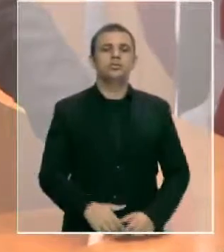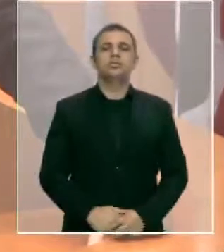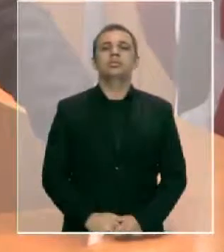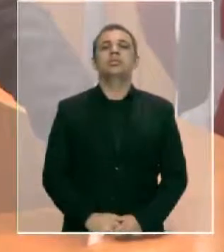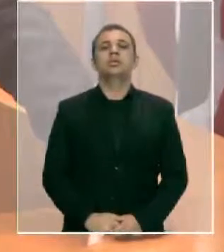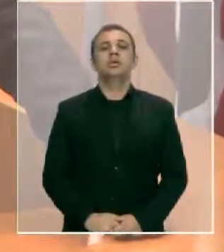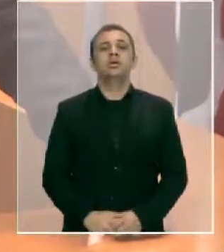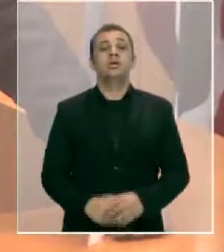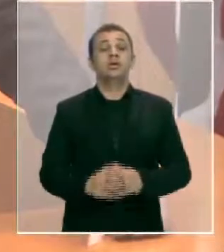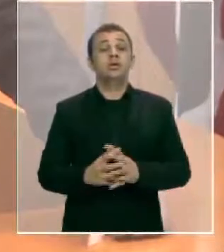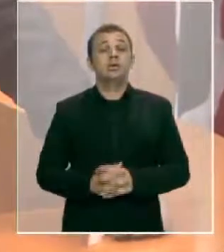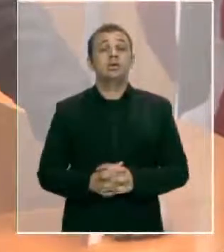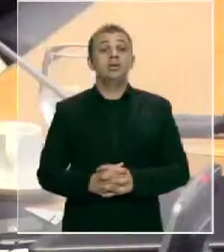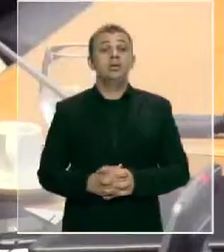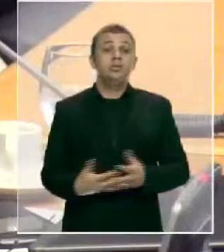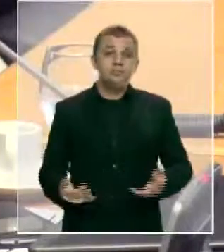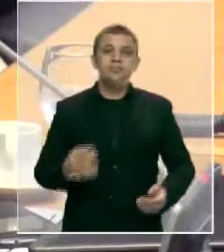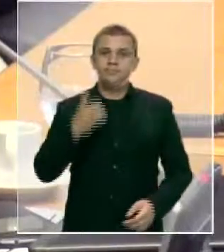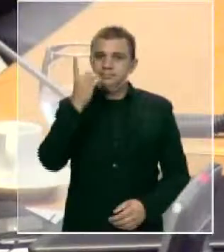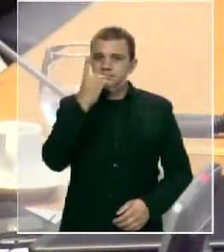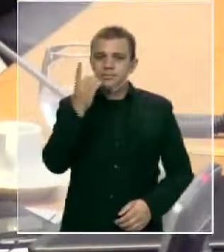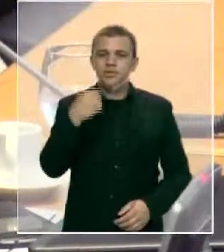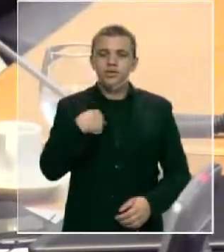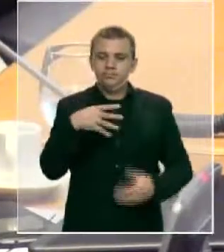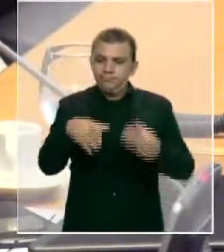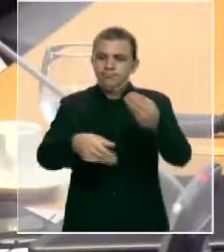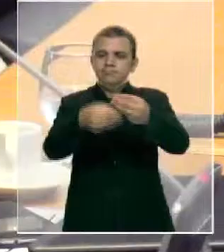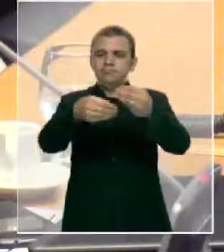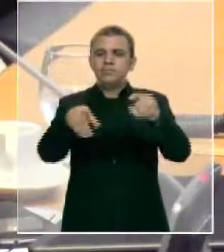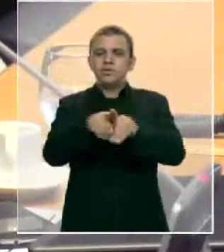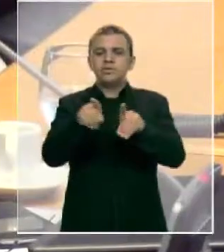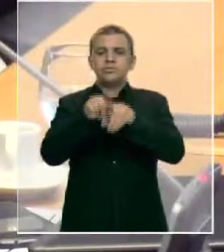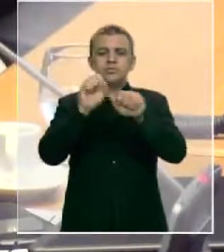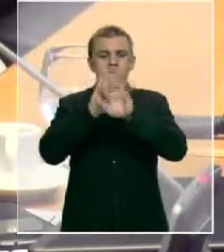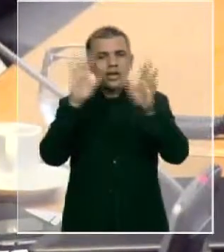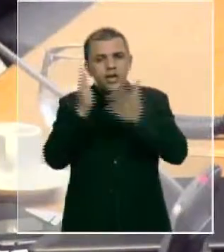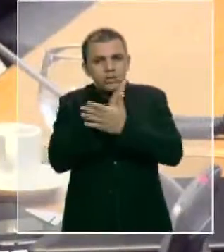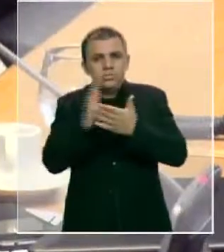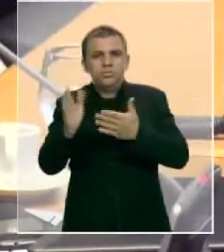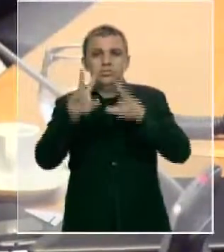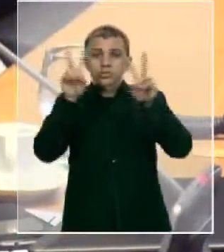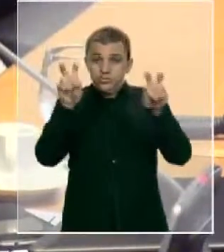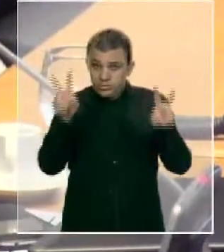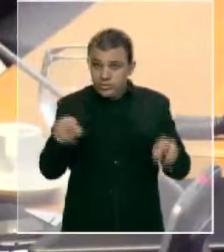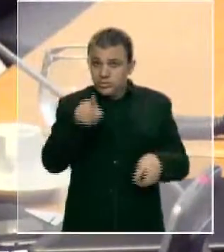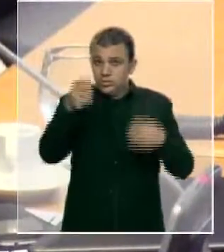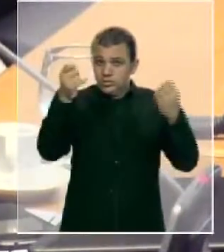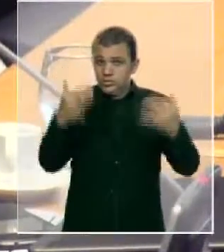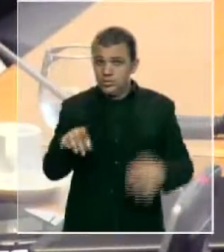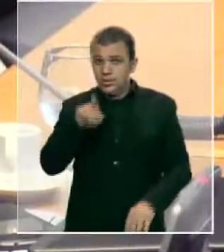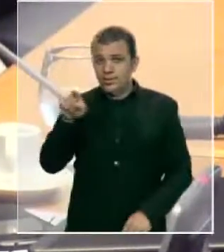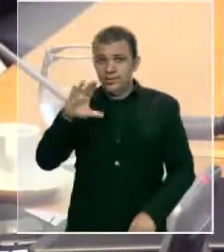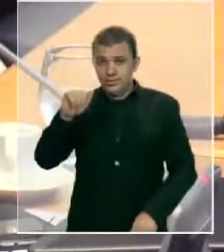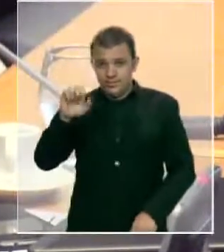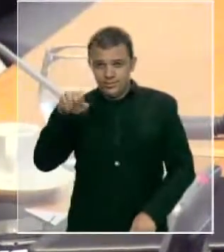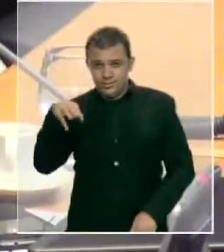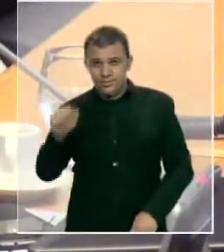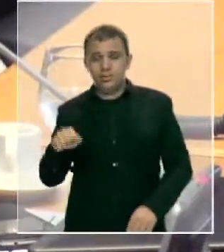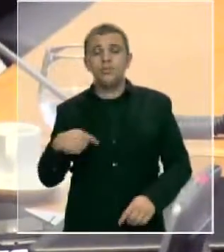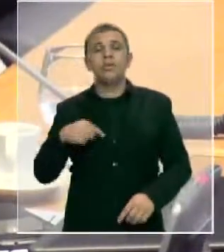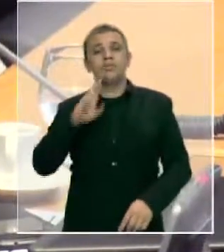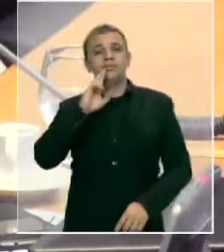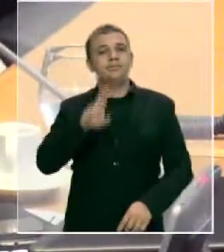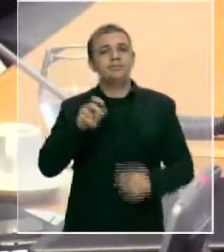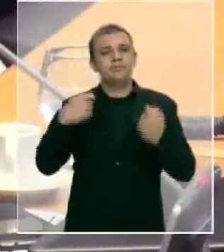e esclarecer também alguns itens que você falou com relação à CAEMA. Eu não poderia deixar de falar, uma vez que